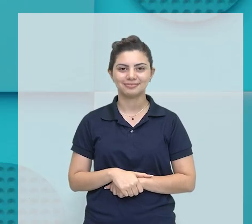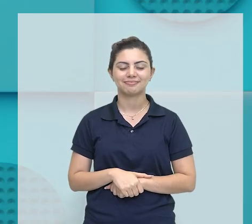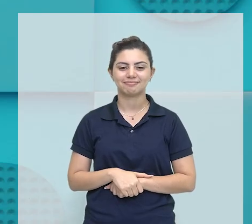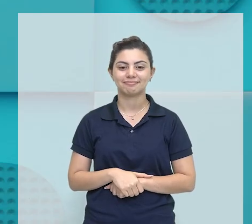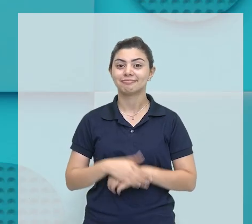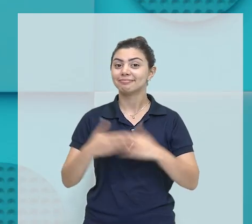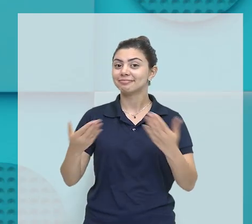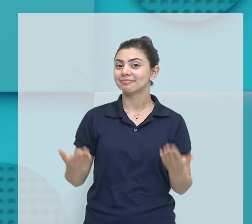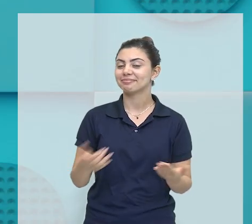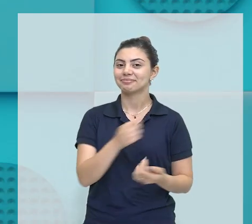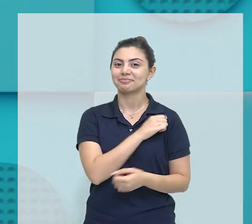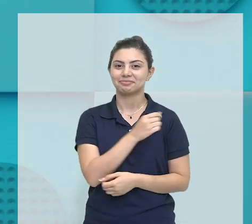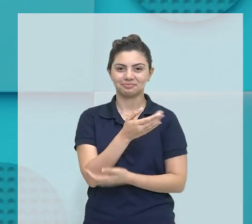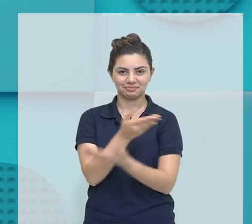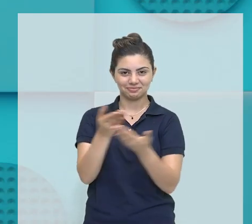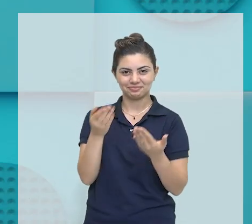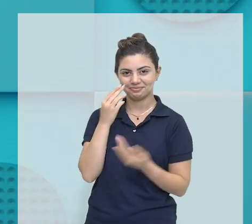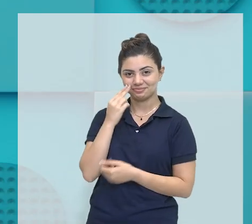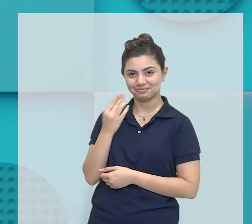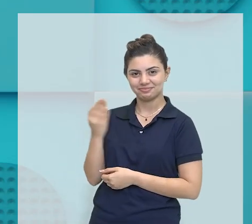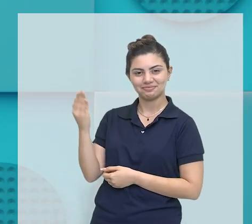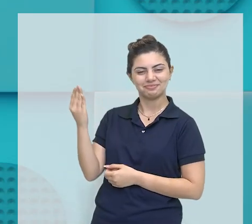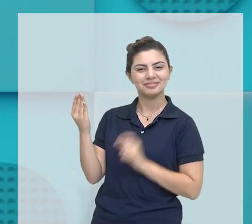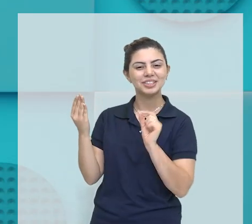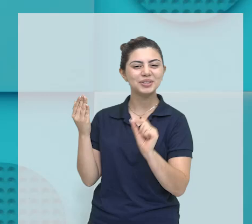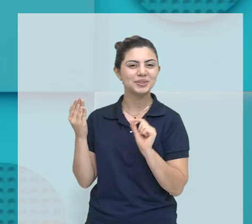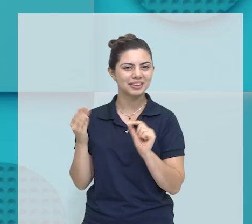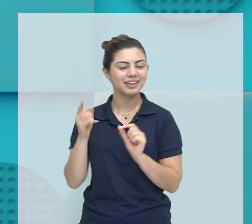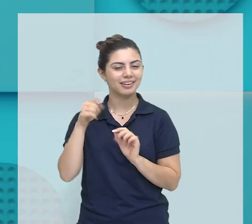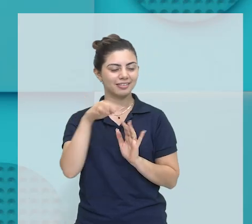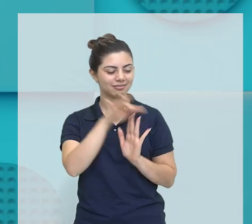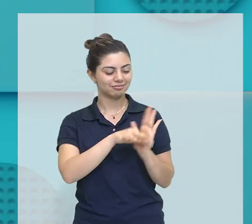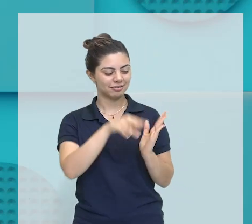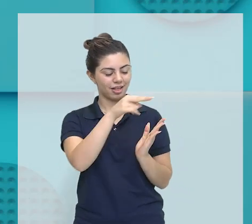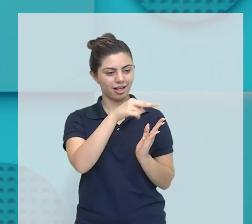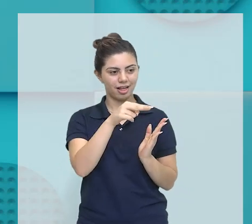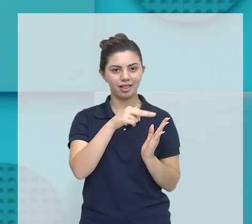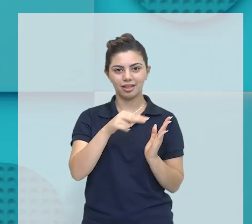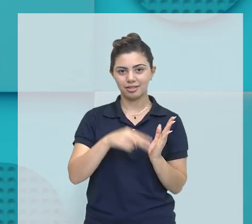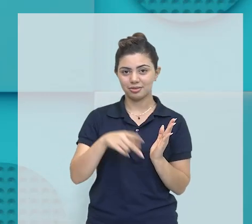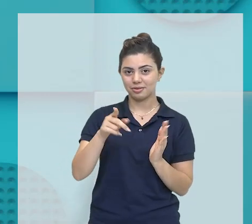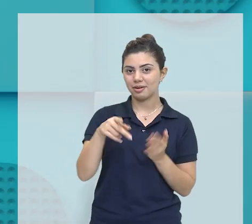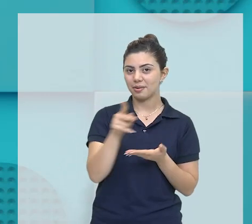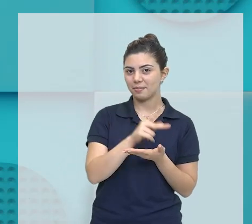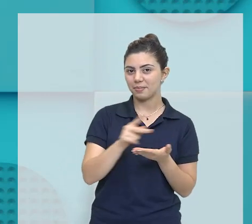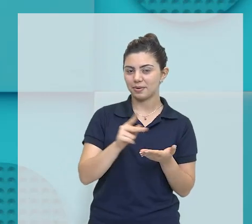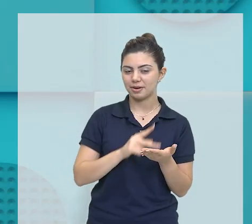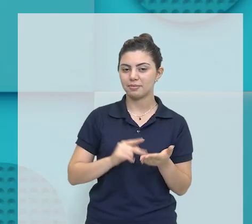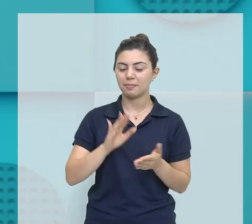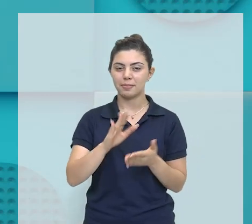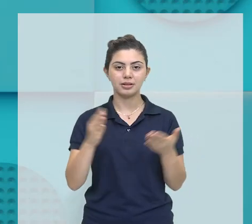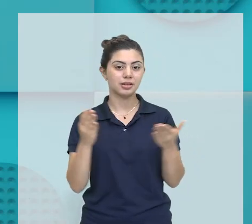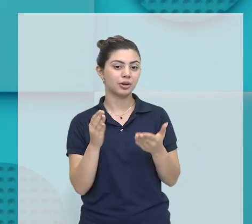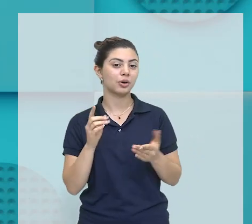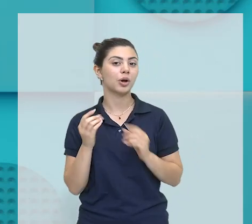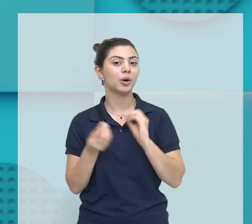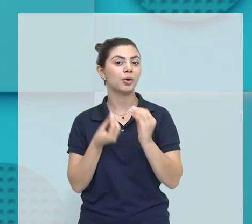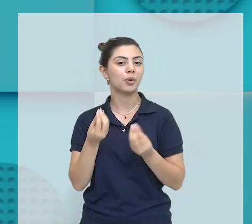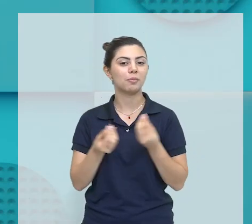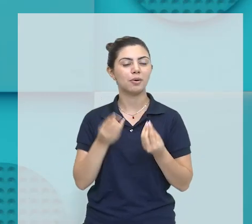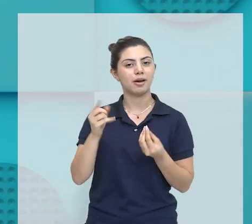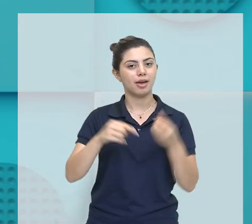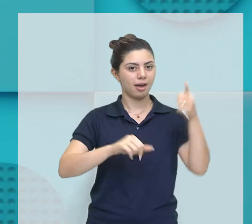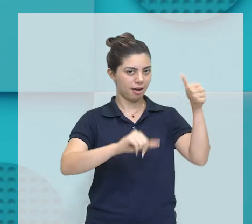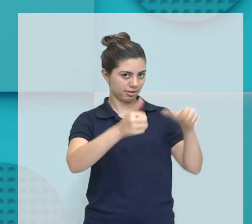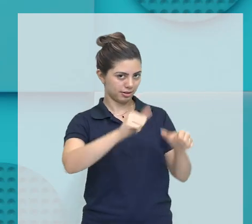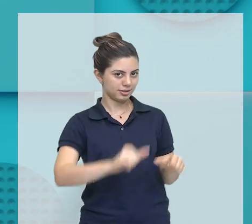Muito bem, turma. Então, vocês viram aí, ouviram e acompanharam a leitura do poeminha. Agora, nós vamos fazer a análise,